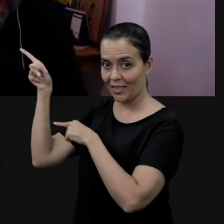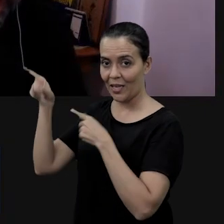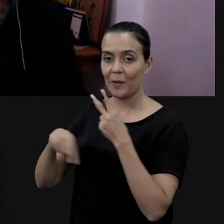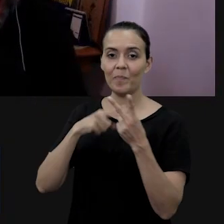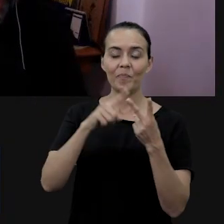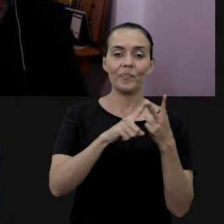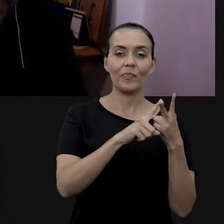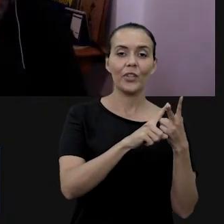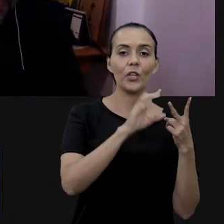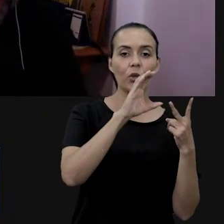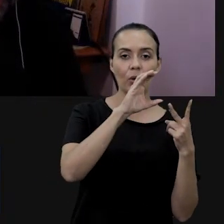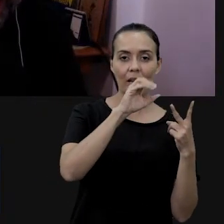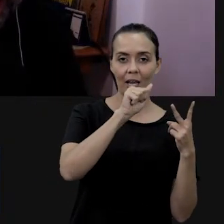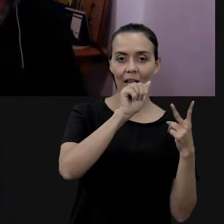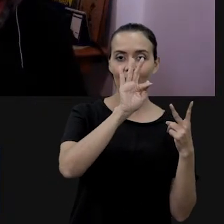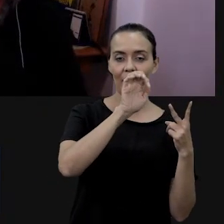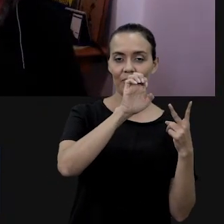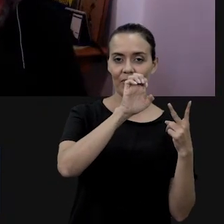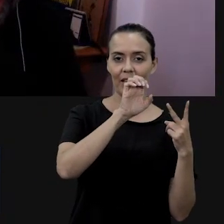Campinas.